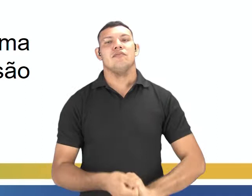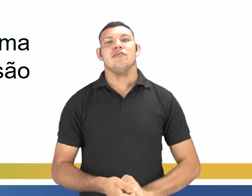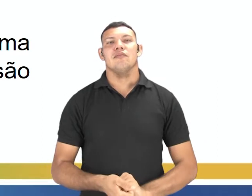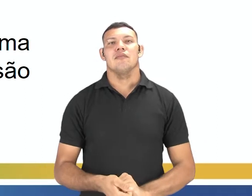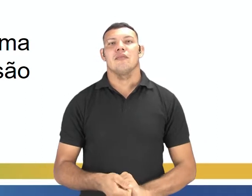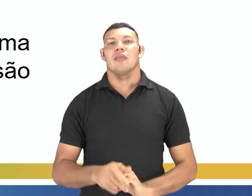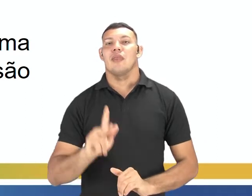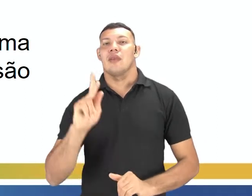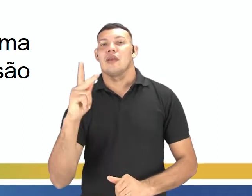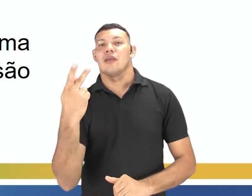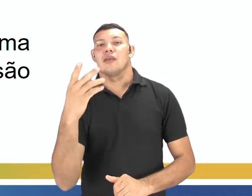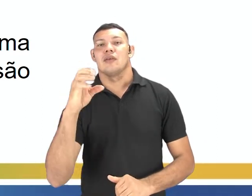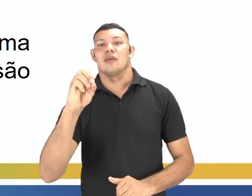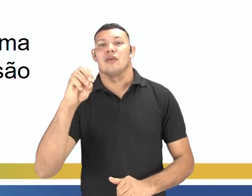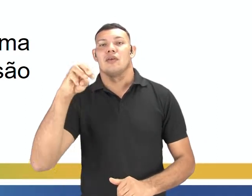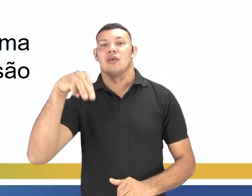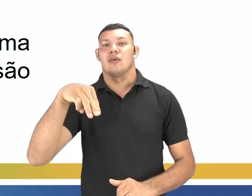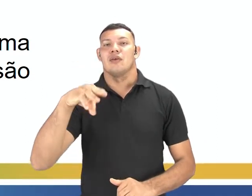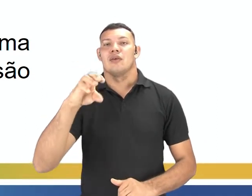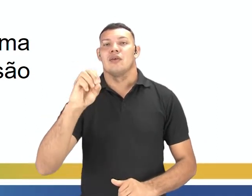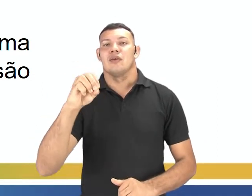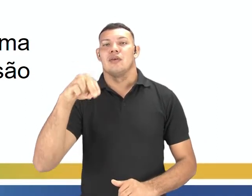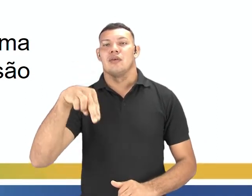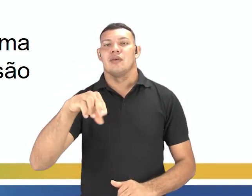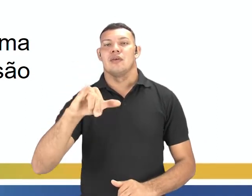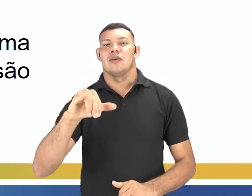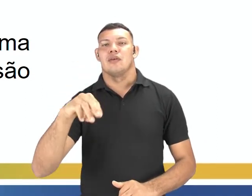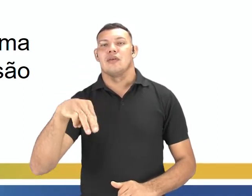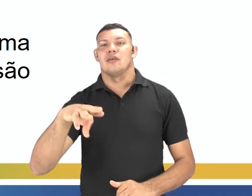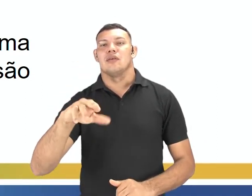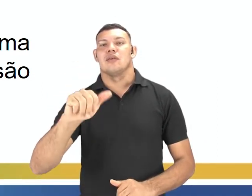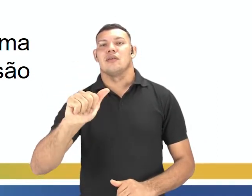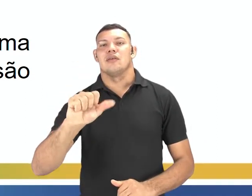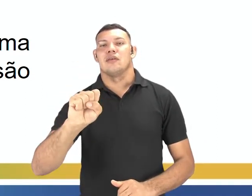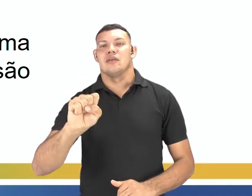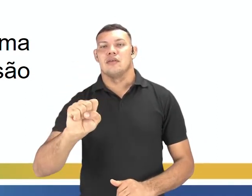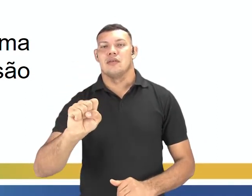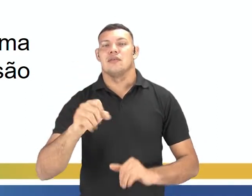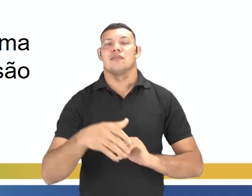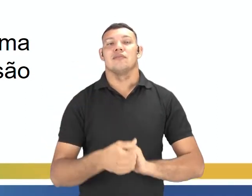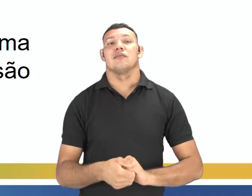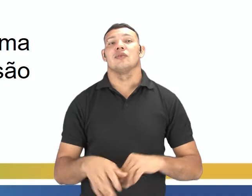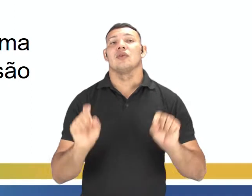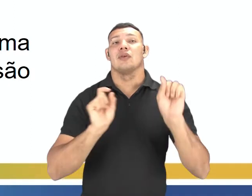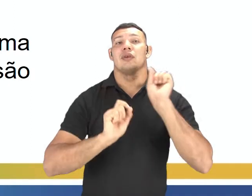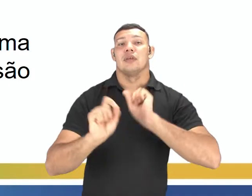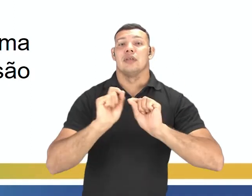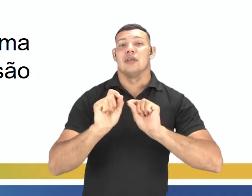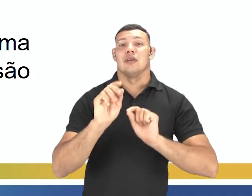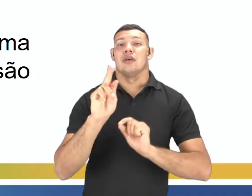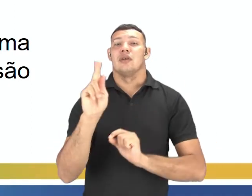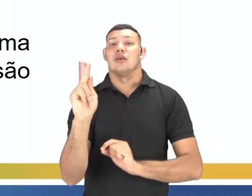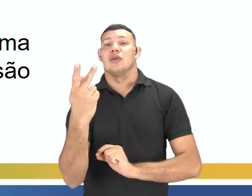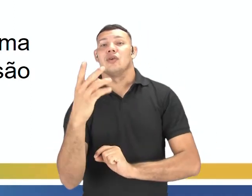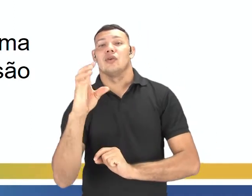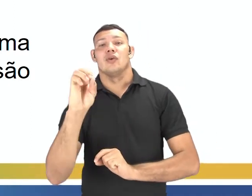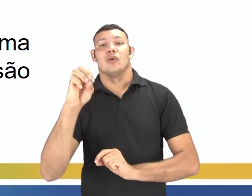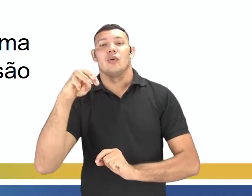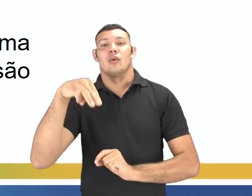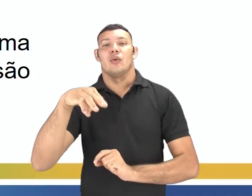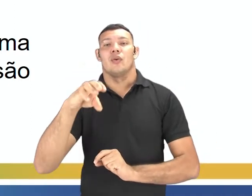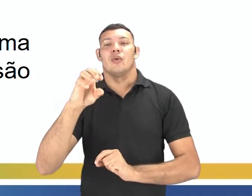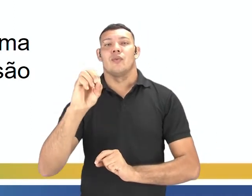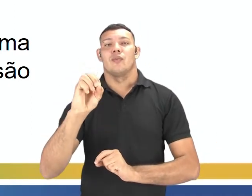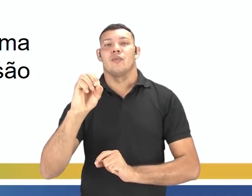palavras homônimas podem ser homônimas, homófonas, que são as palavras que possuem a mesma